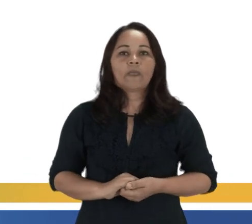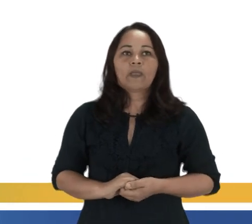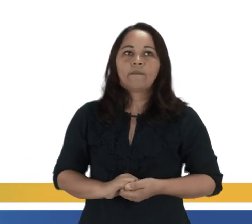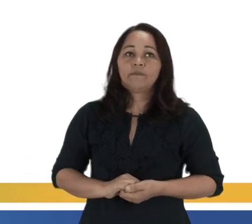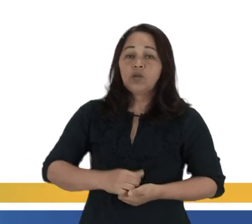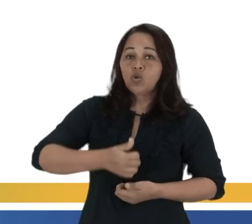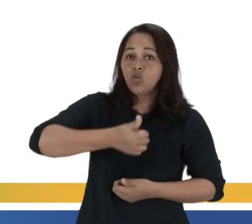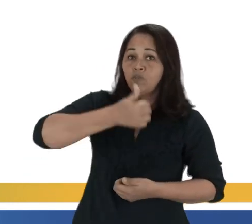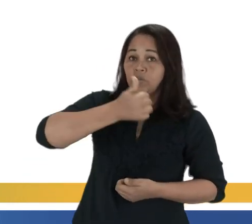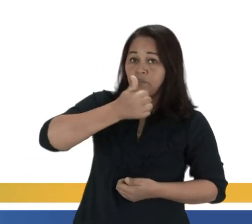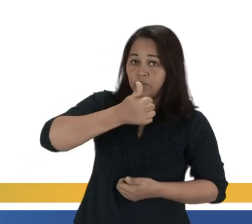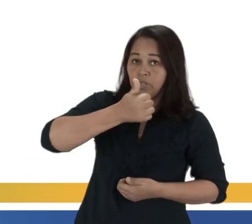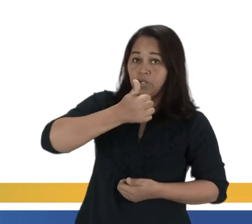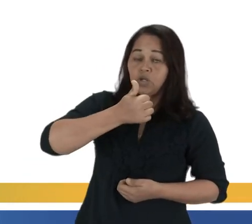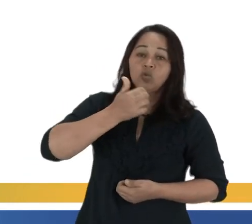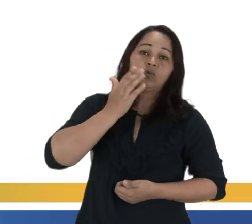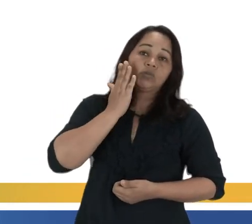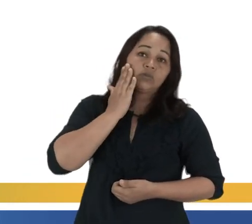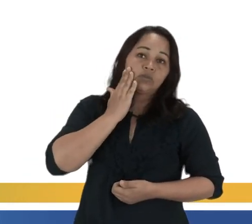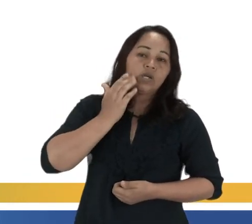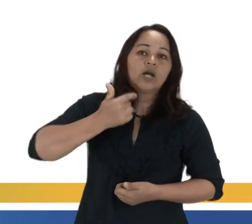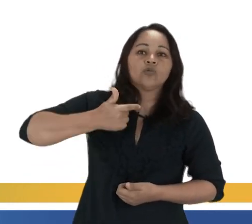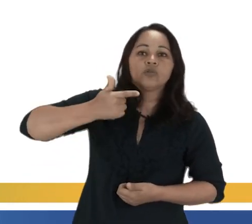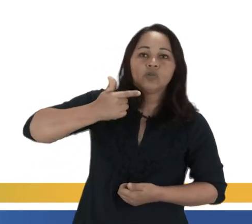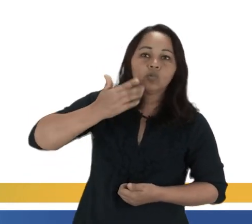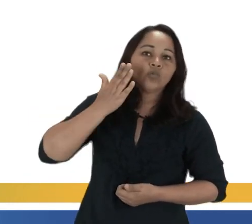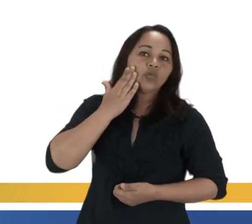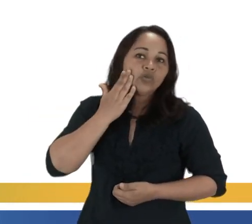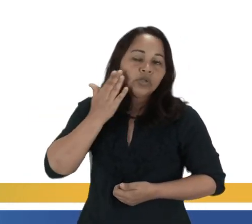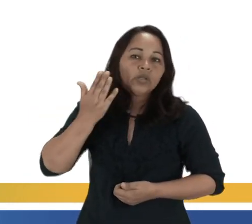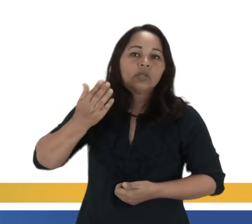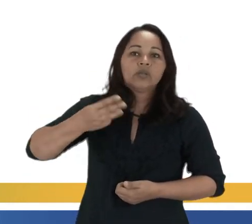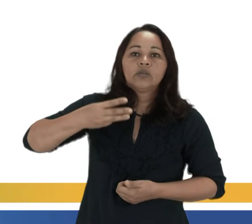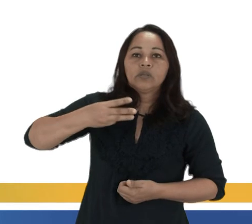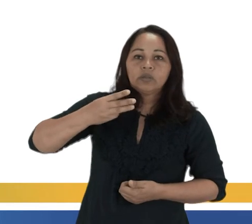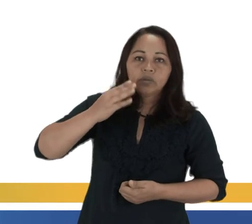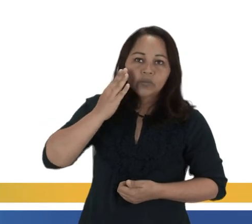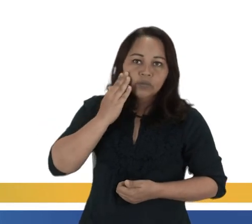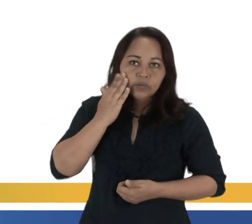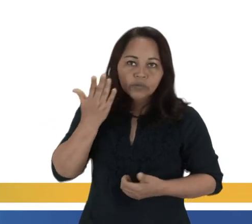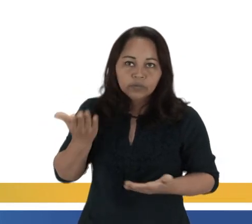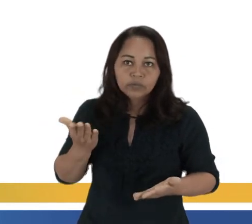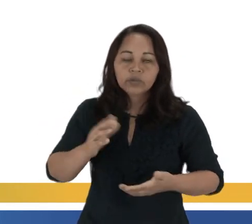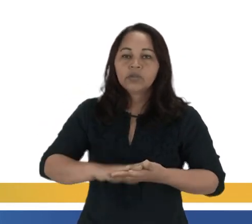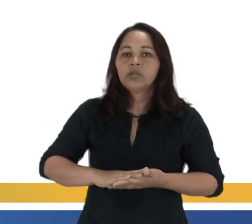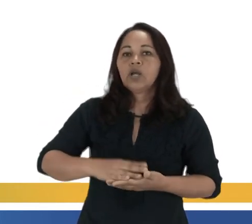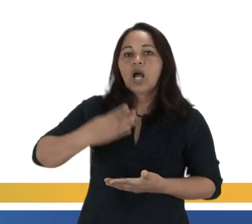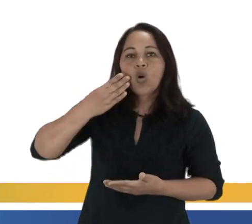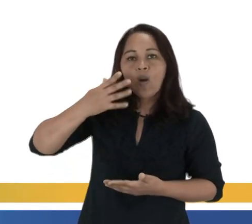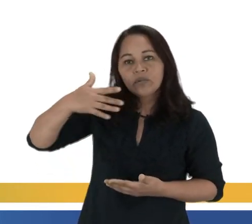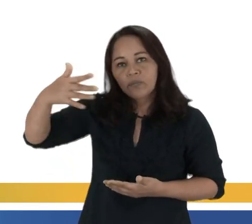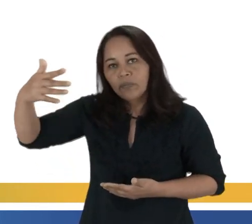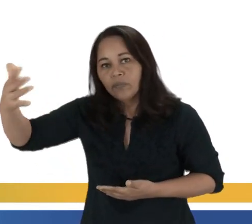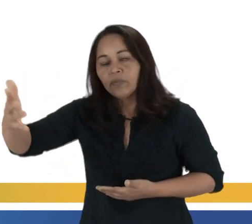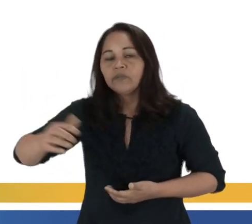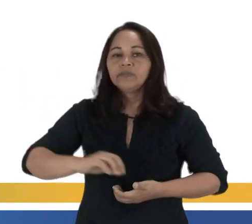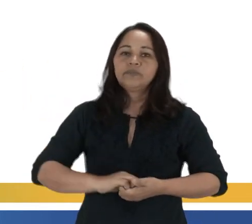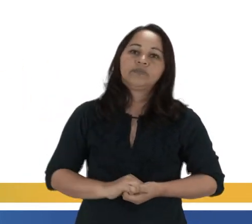Primeiro dia, um aluno contaminado, no segundo dia seriam 2, no terceiro 4, porque vai dobrando, não é